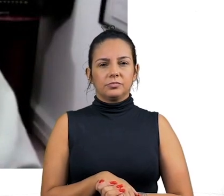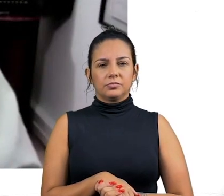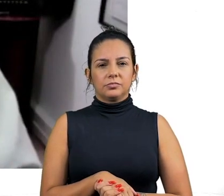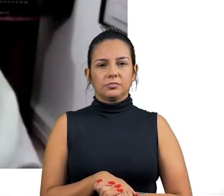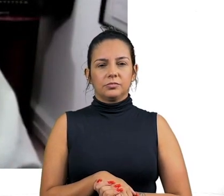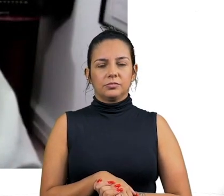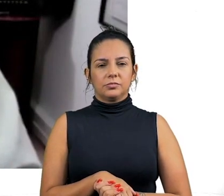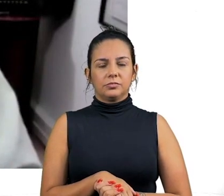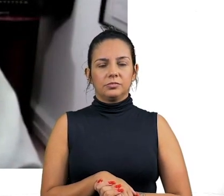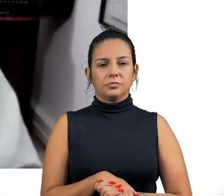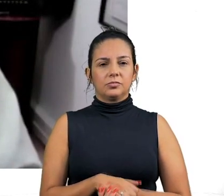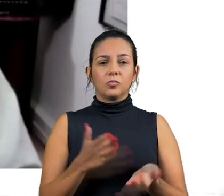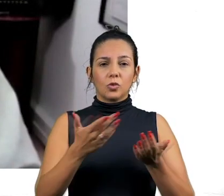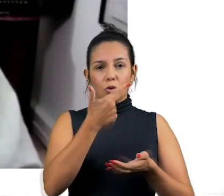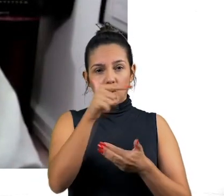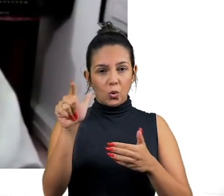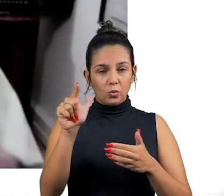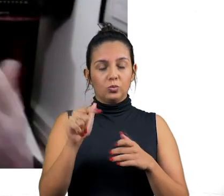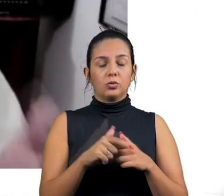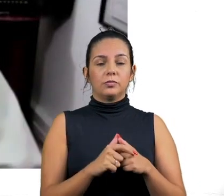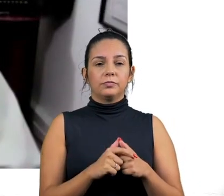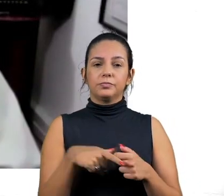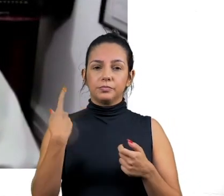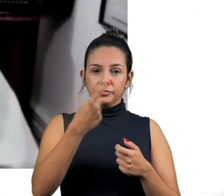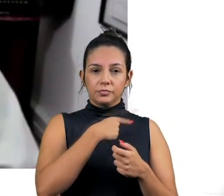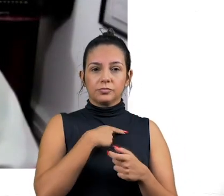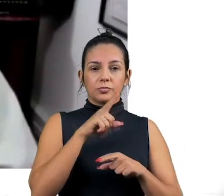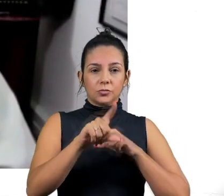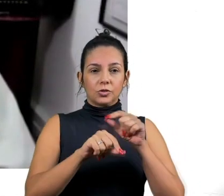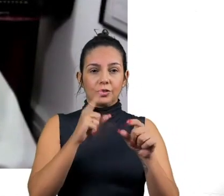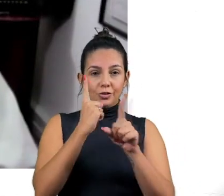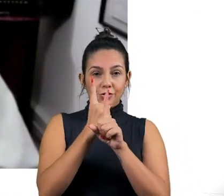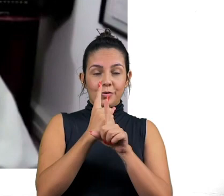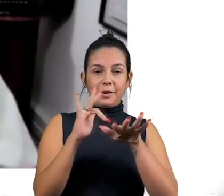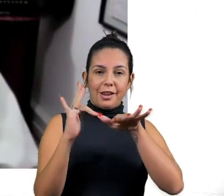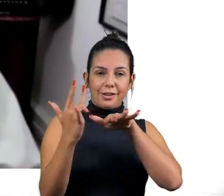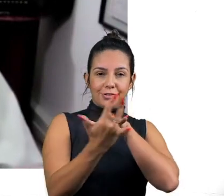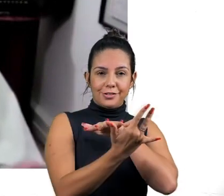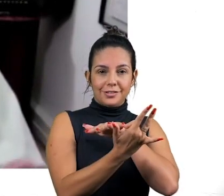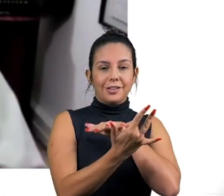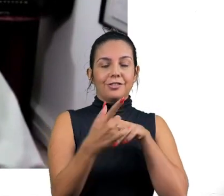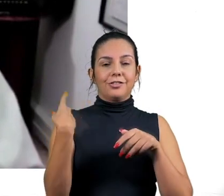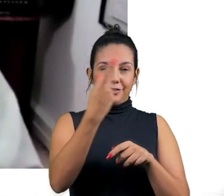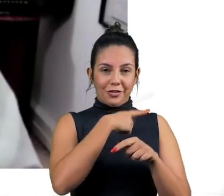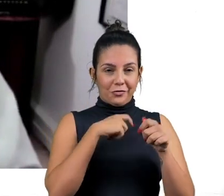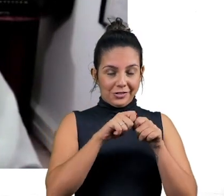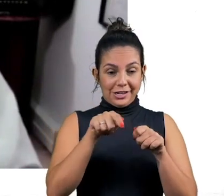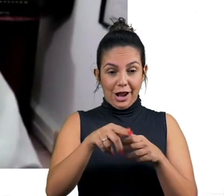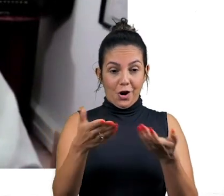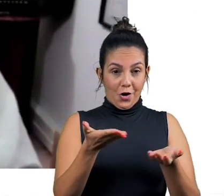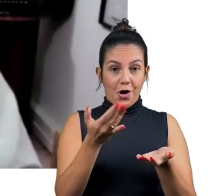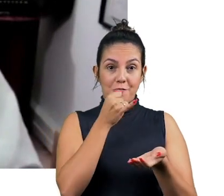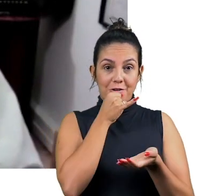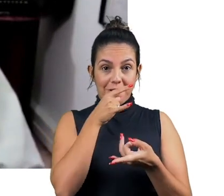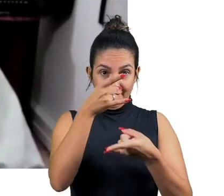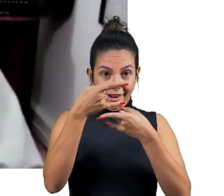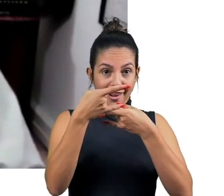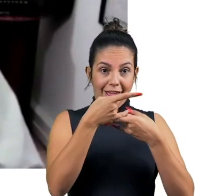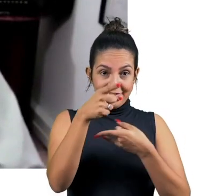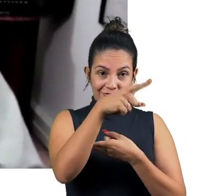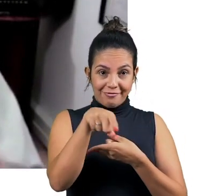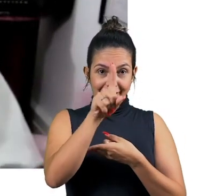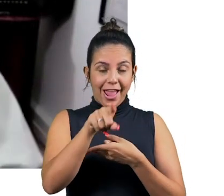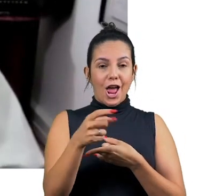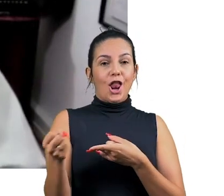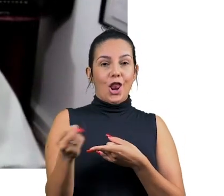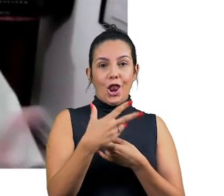Forçosamente. Agora, por outro lado, nós redescobrimos a rede social, isso que nós estamos fazendo aqui, né? Isso